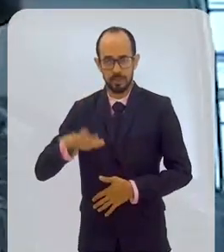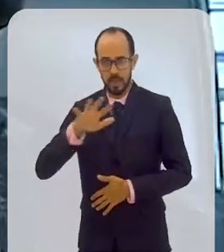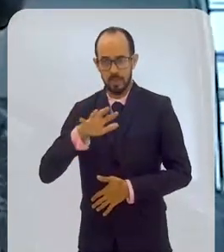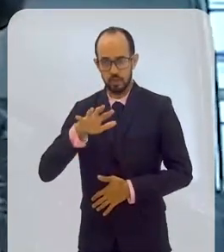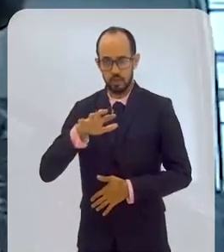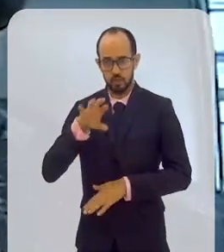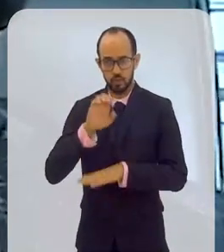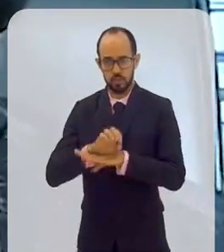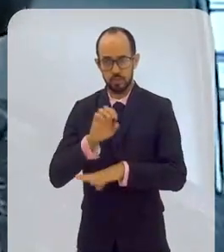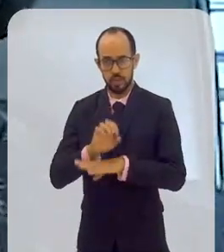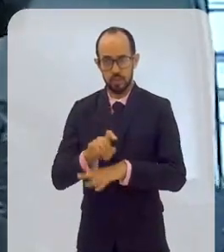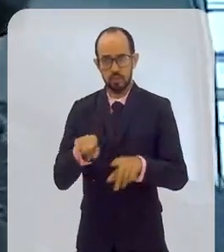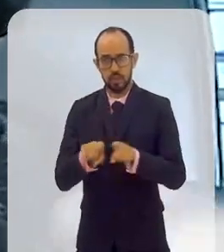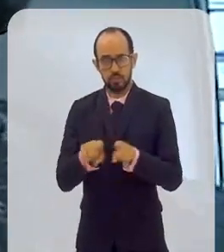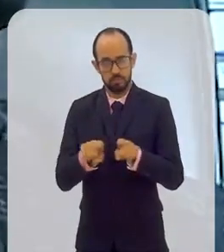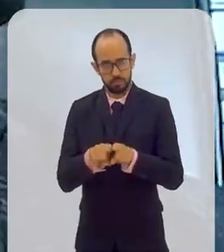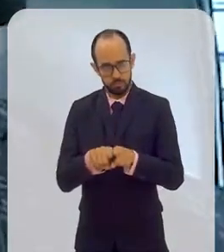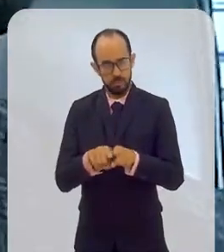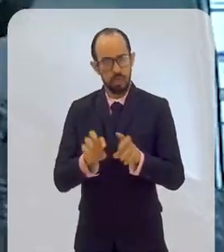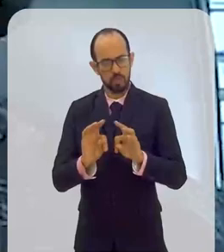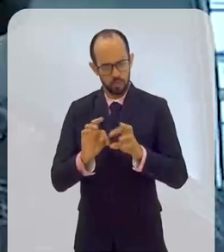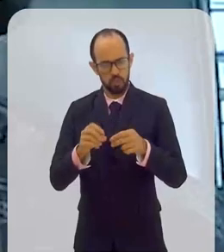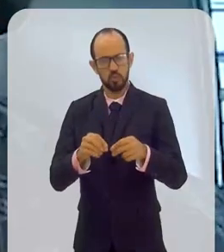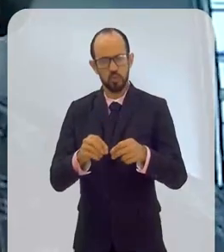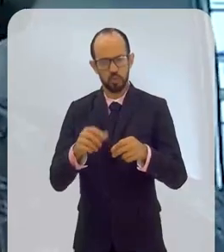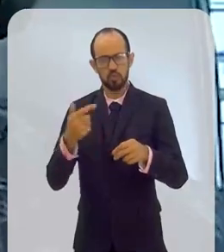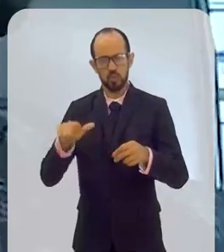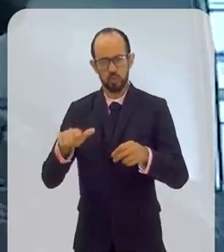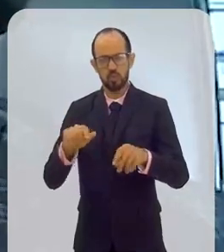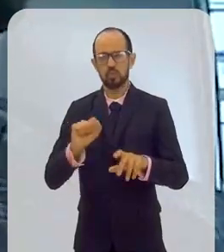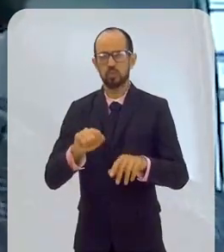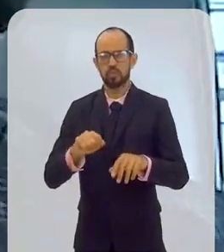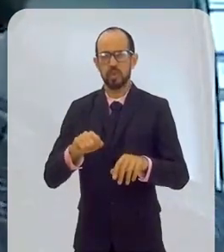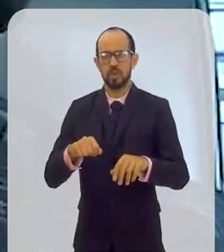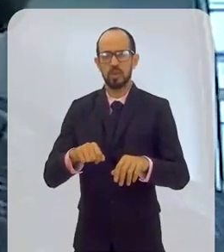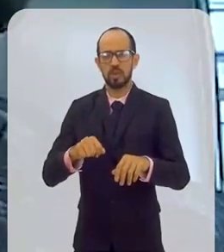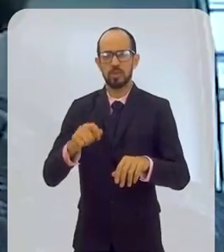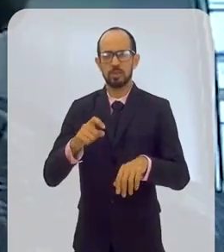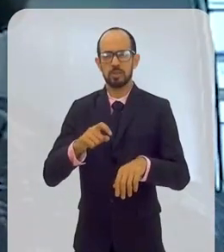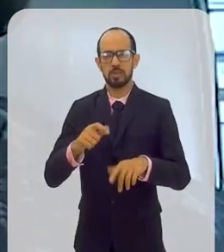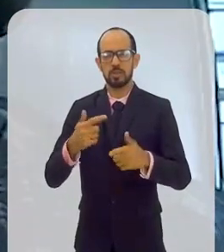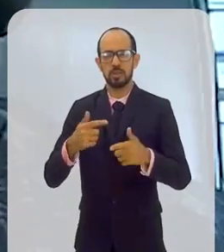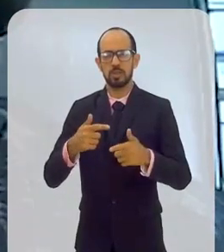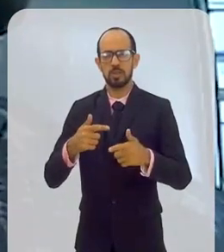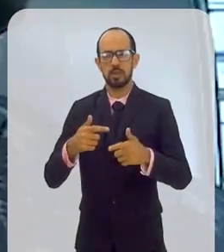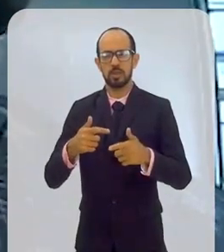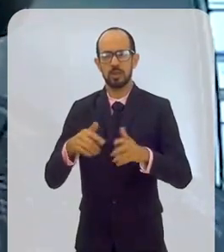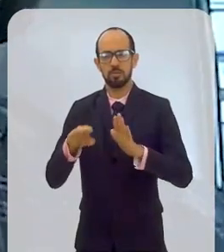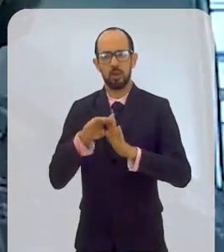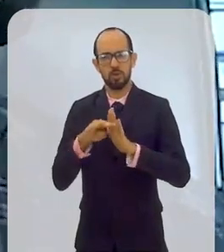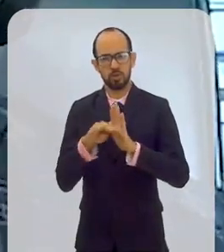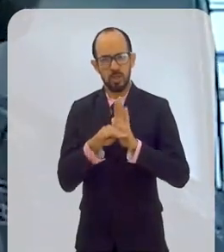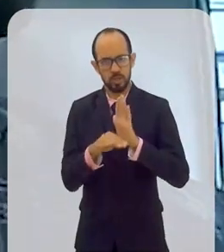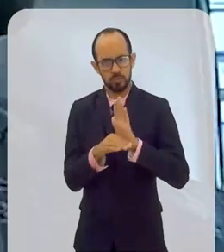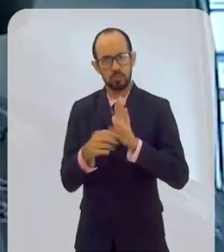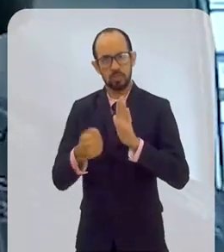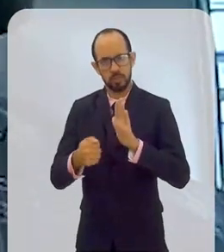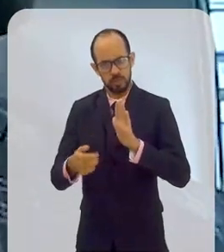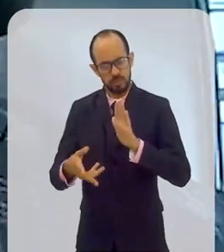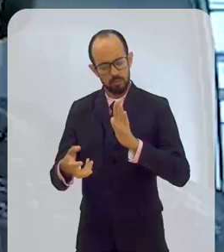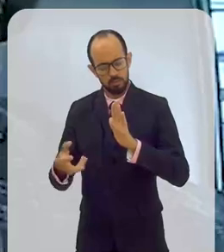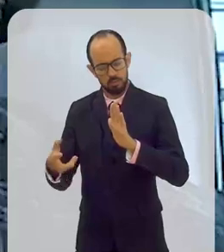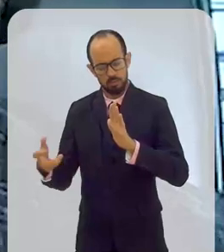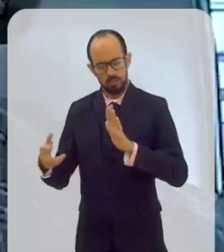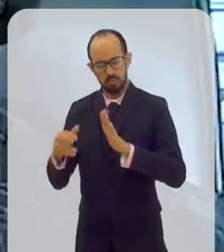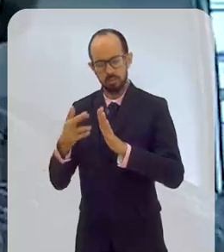estado, quanto os deputados do estado que são federais. Esse processo de regime deveria ser revisto, pelo menos